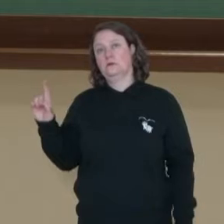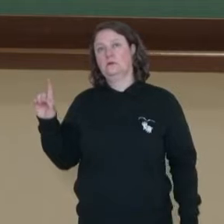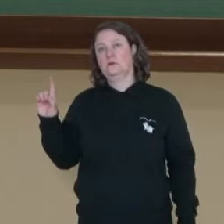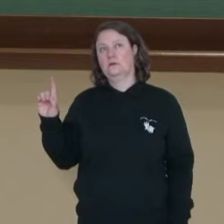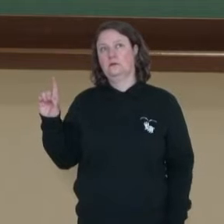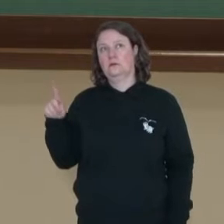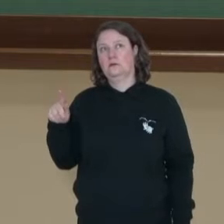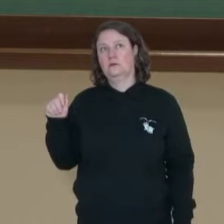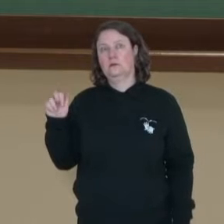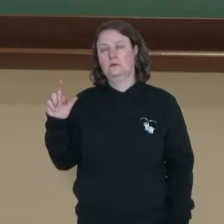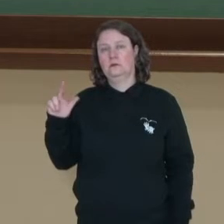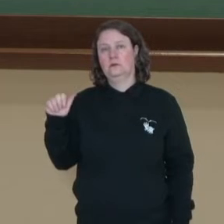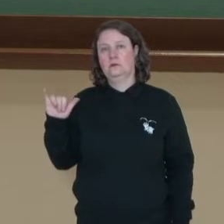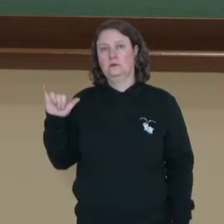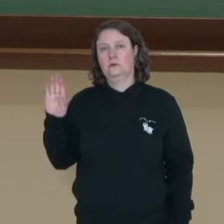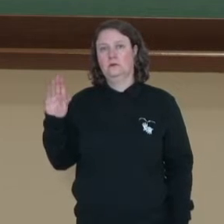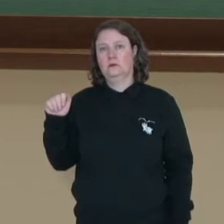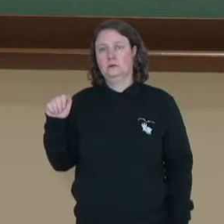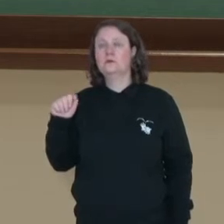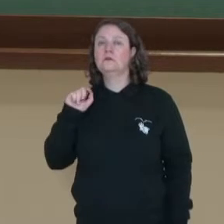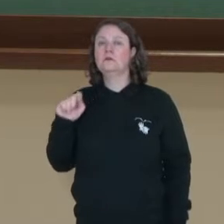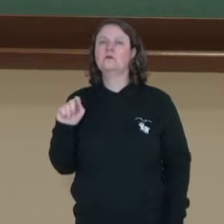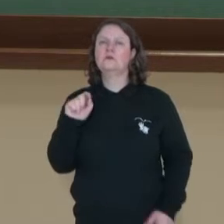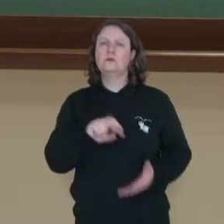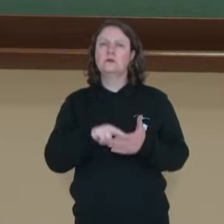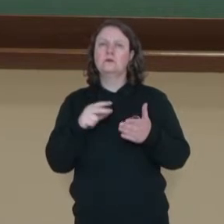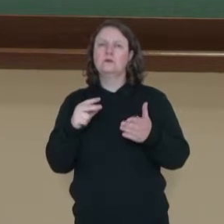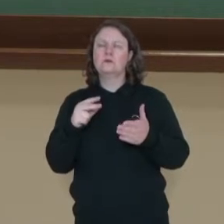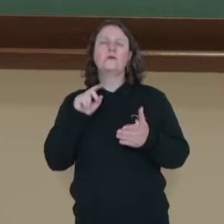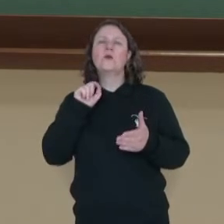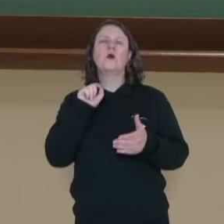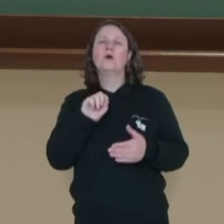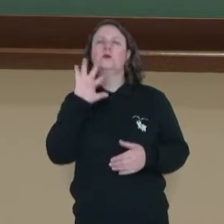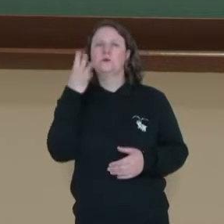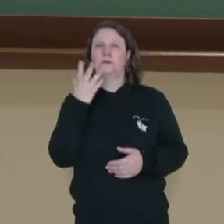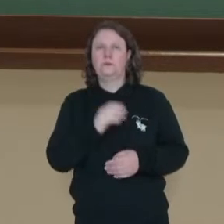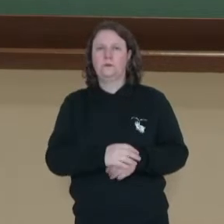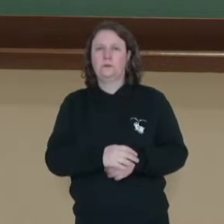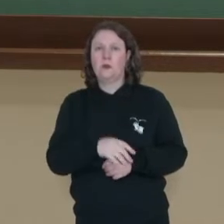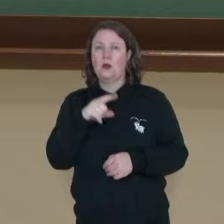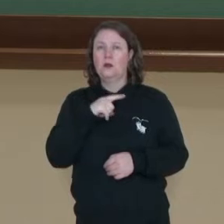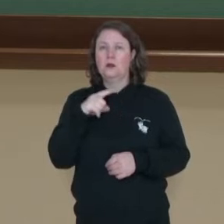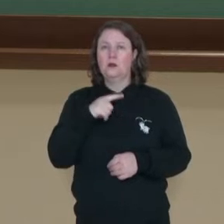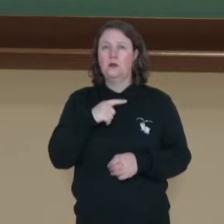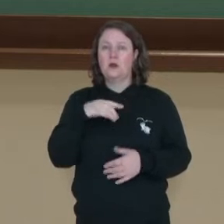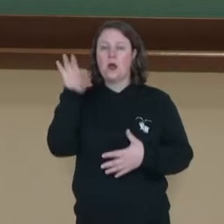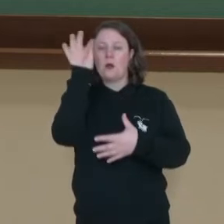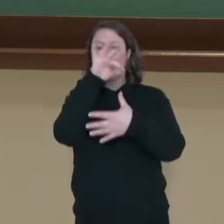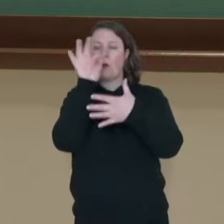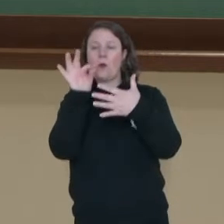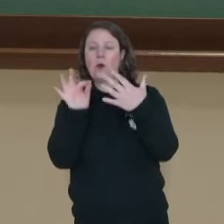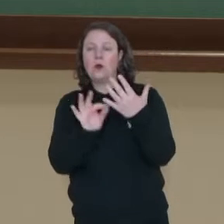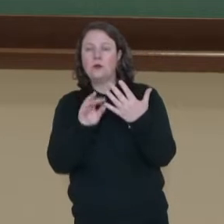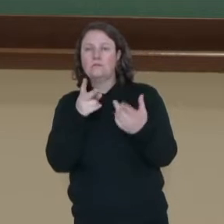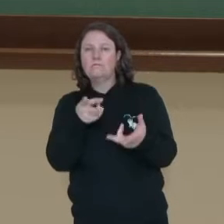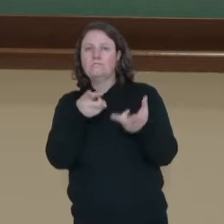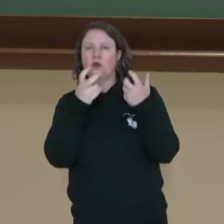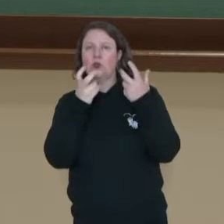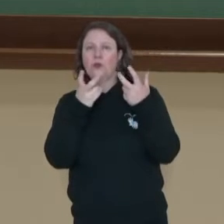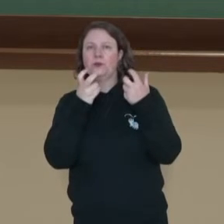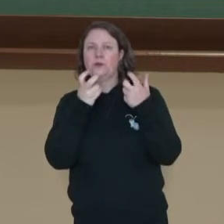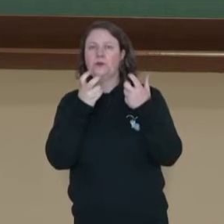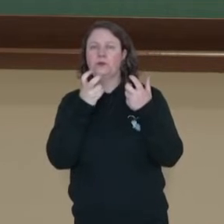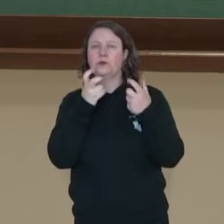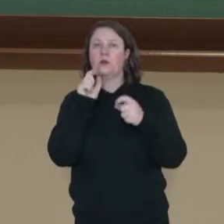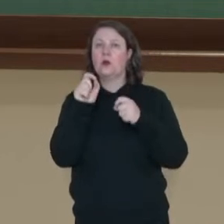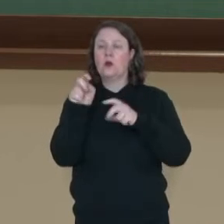do Paraíba, né? A produção de café, ela precisa de alguns aspectos que a gente precisa observar. Então,